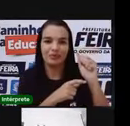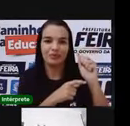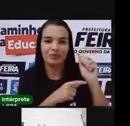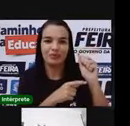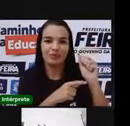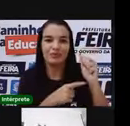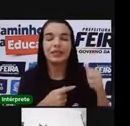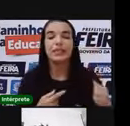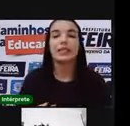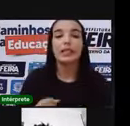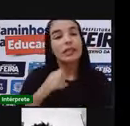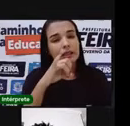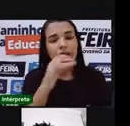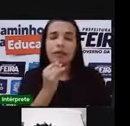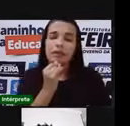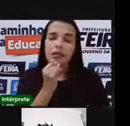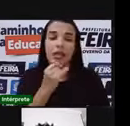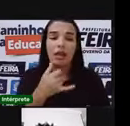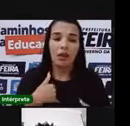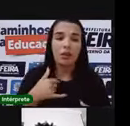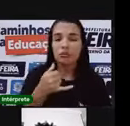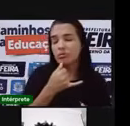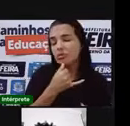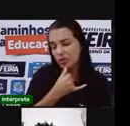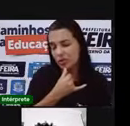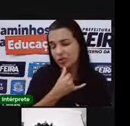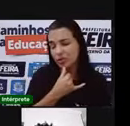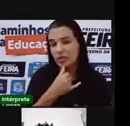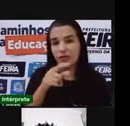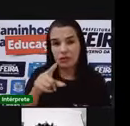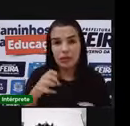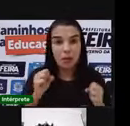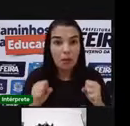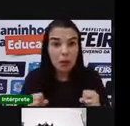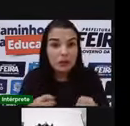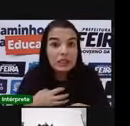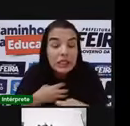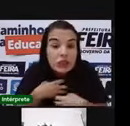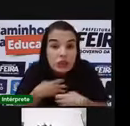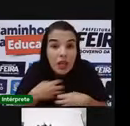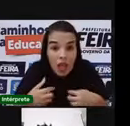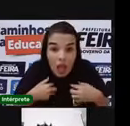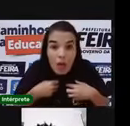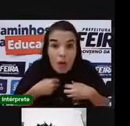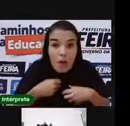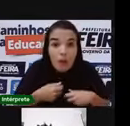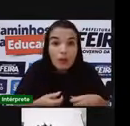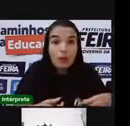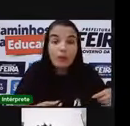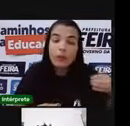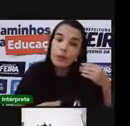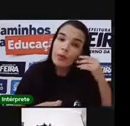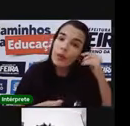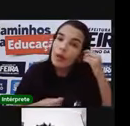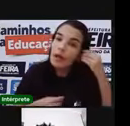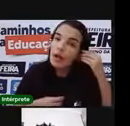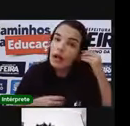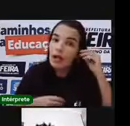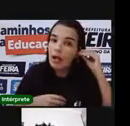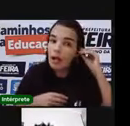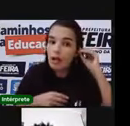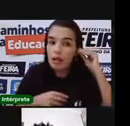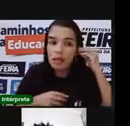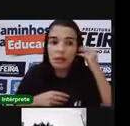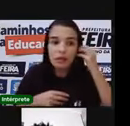estiver triste, vocês aí podem sentir a minha tristeza? Não. Vocês podem compreender que